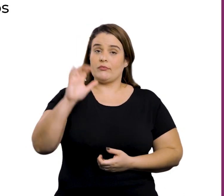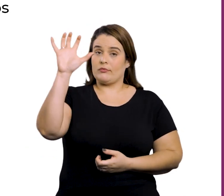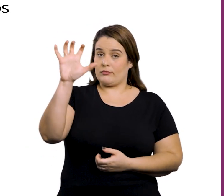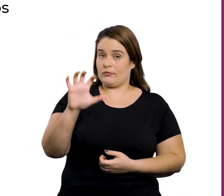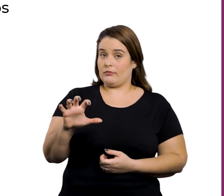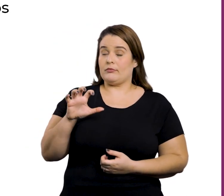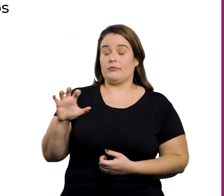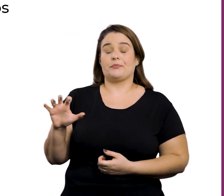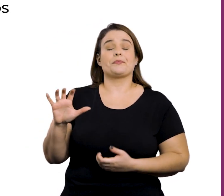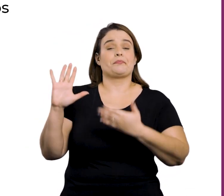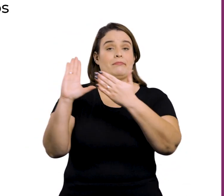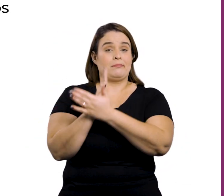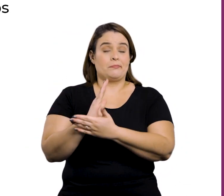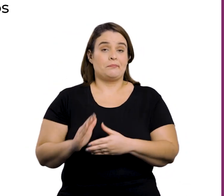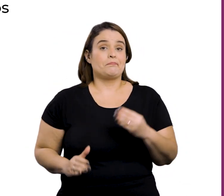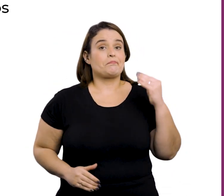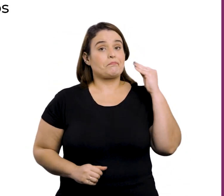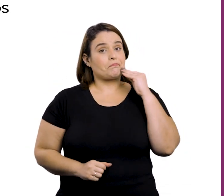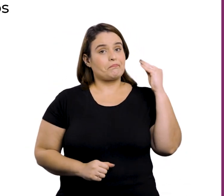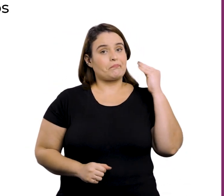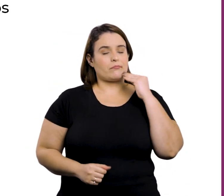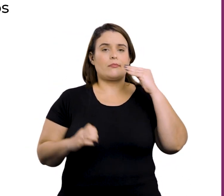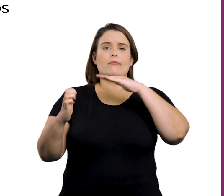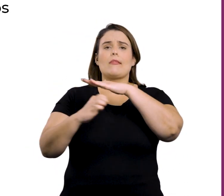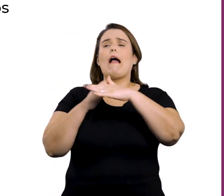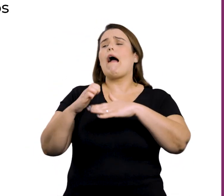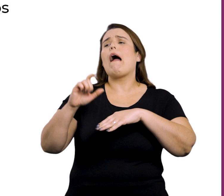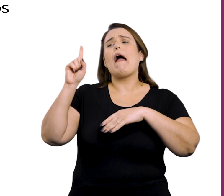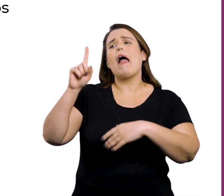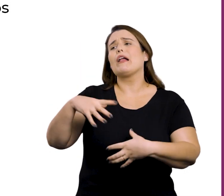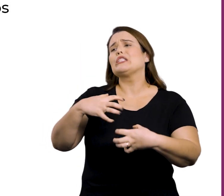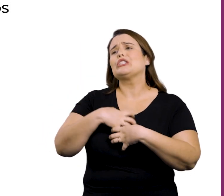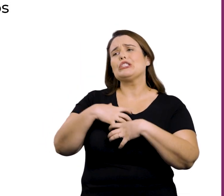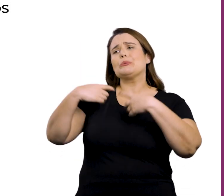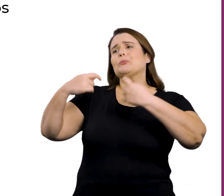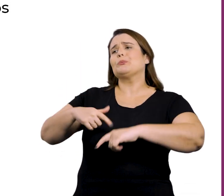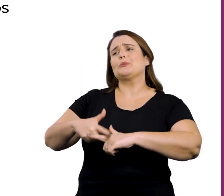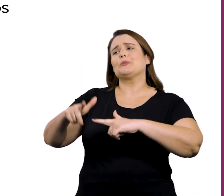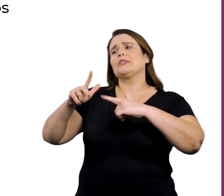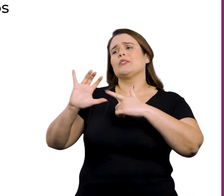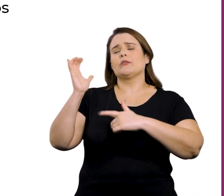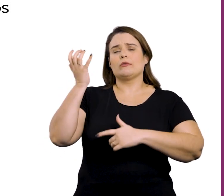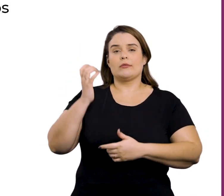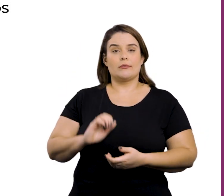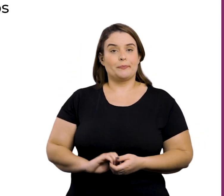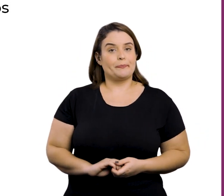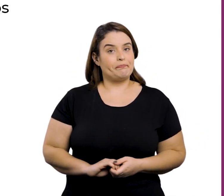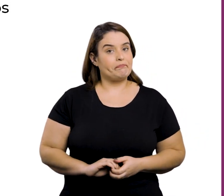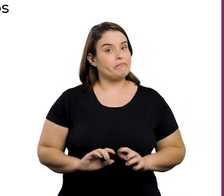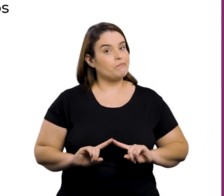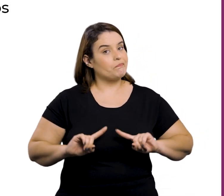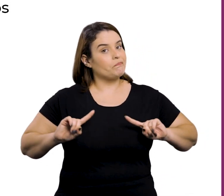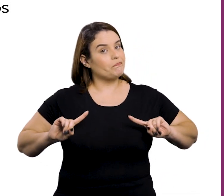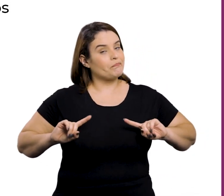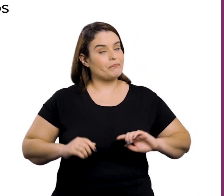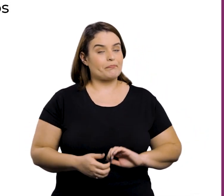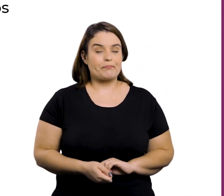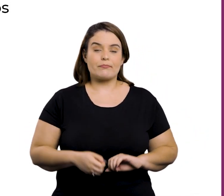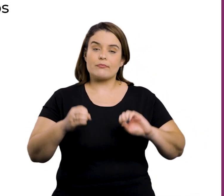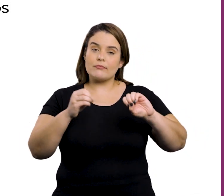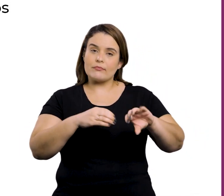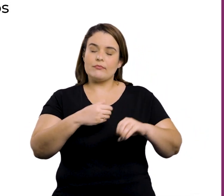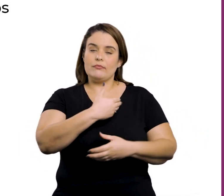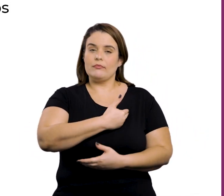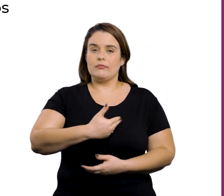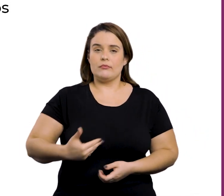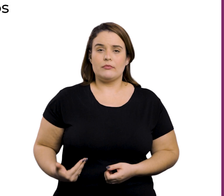alguns estados, tentam fazer com que a privatização pareça ser a única solução para o problema da educação. Porém, quando a